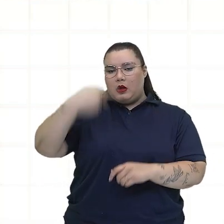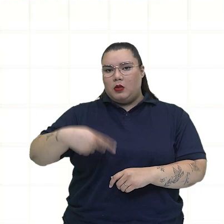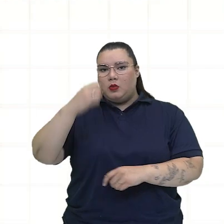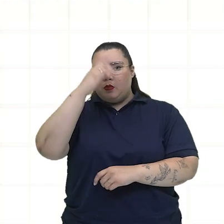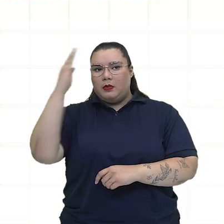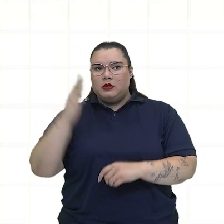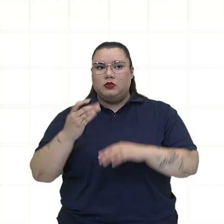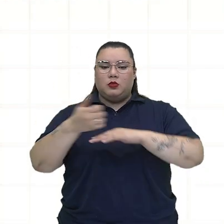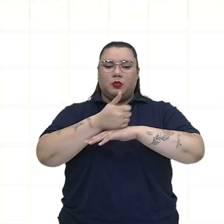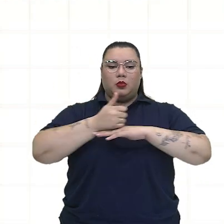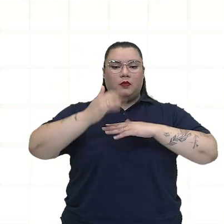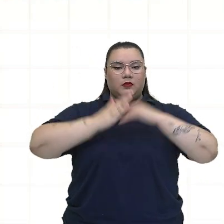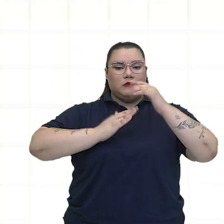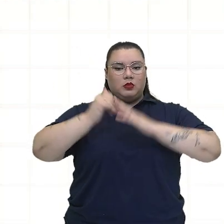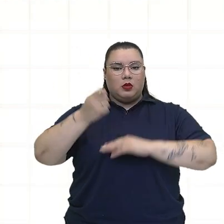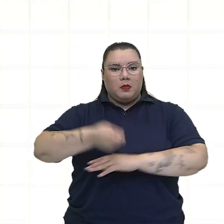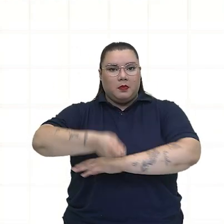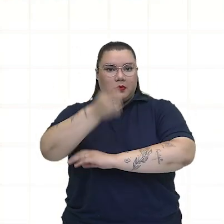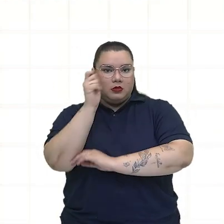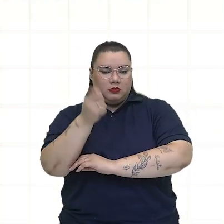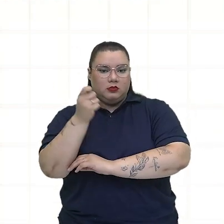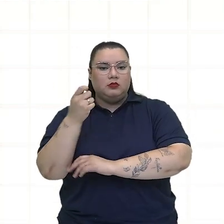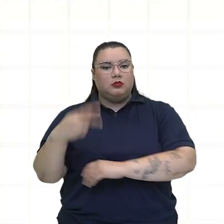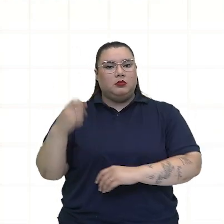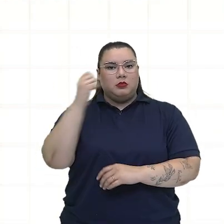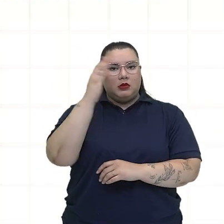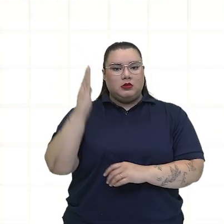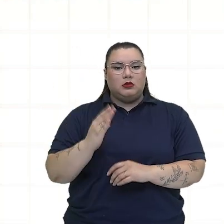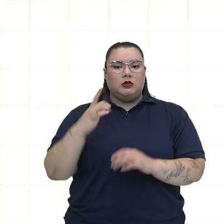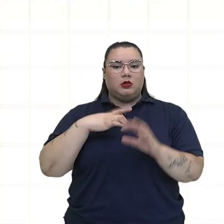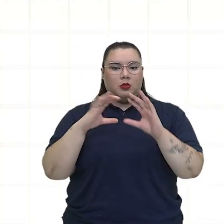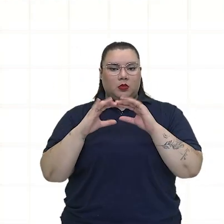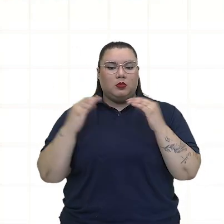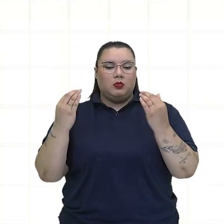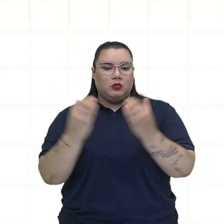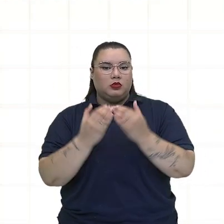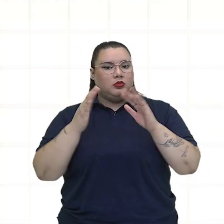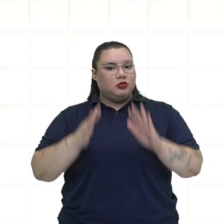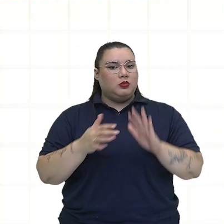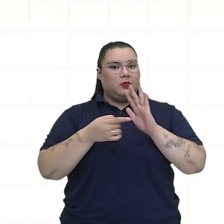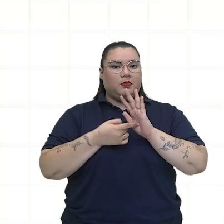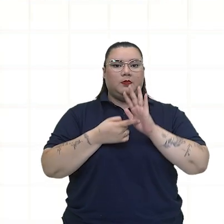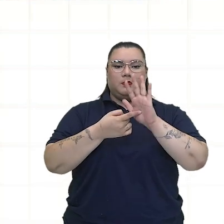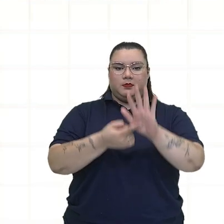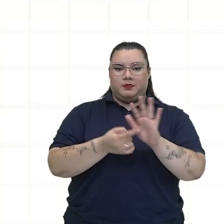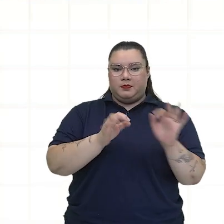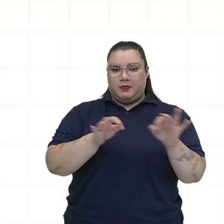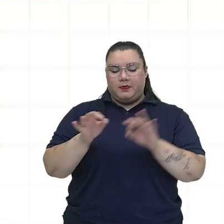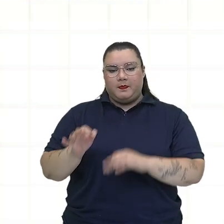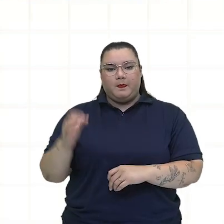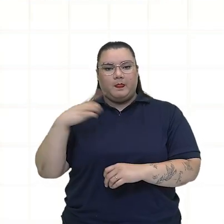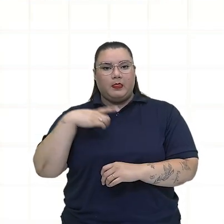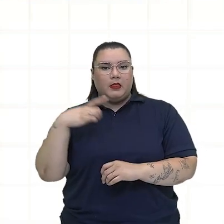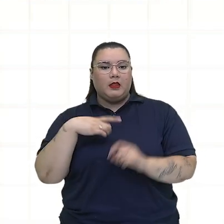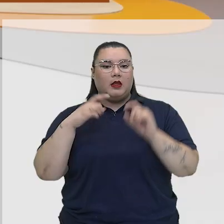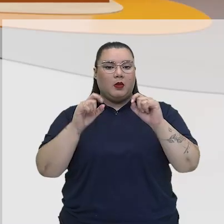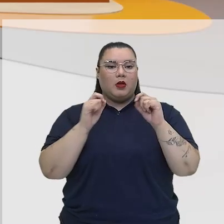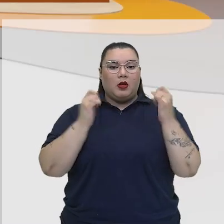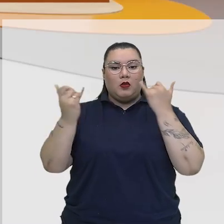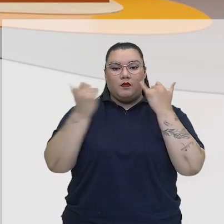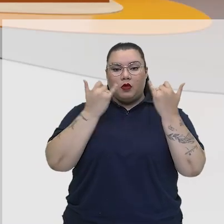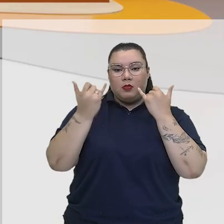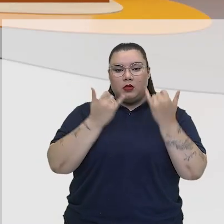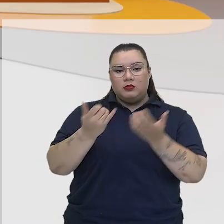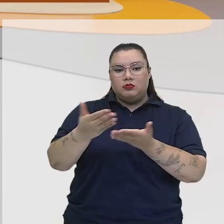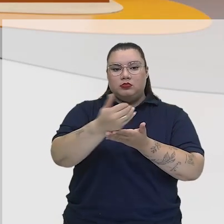Brasil. O Brasil ele tem as comunidades de pescadores, como eu já mostrei para vocês, e a gente tem aqui os dados